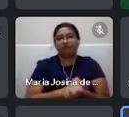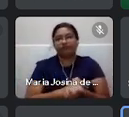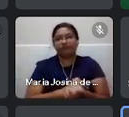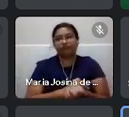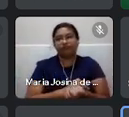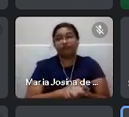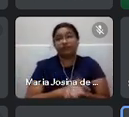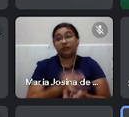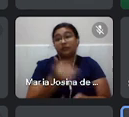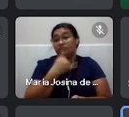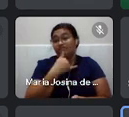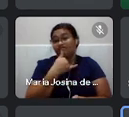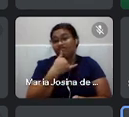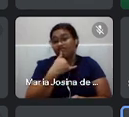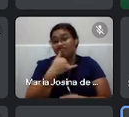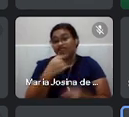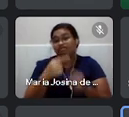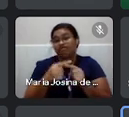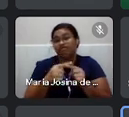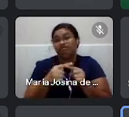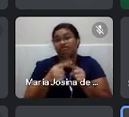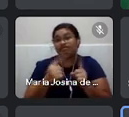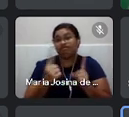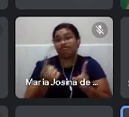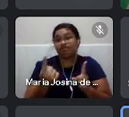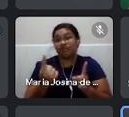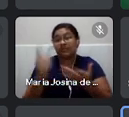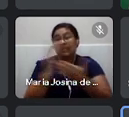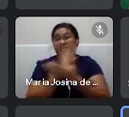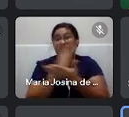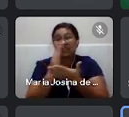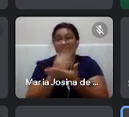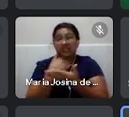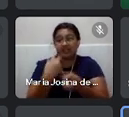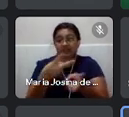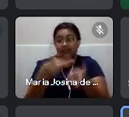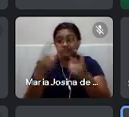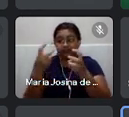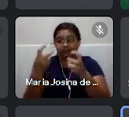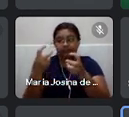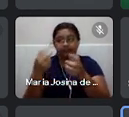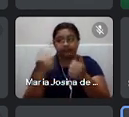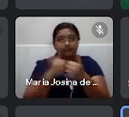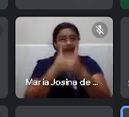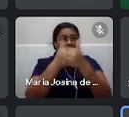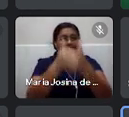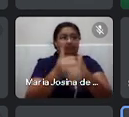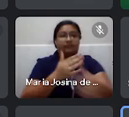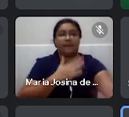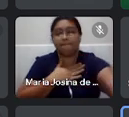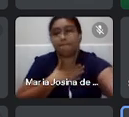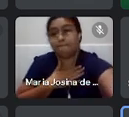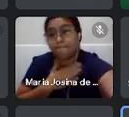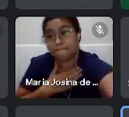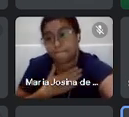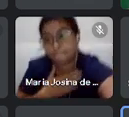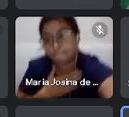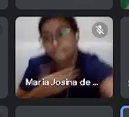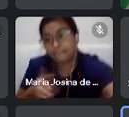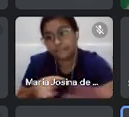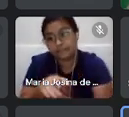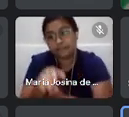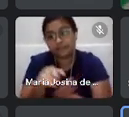infelizmente, não, alguns, estou percebendo que alguns não seguiram a minha orientação. Minha orientação